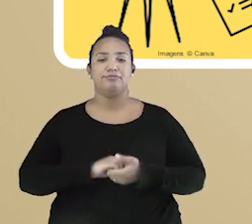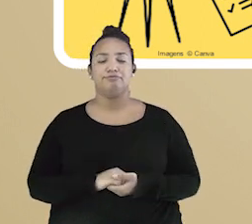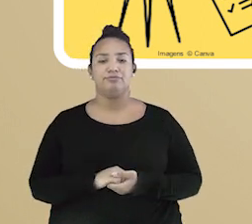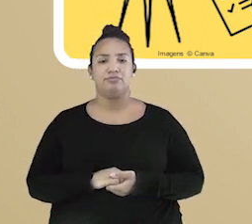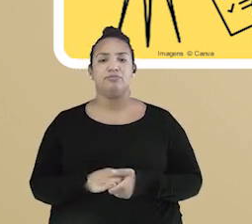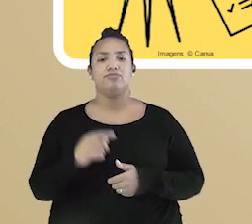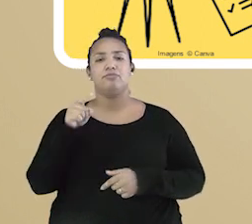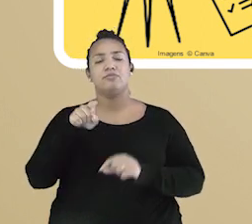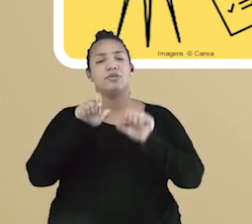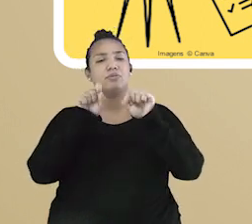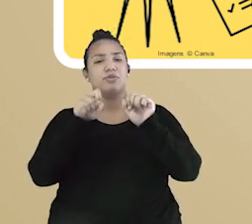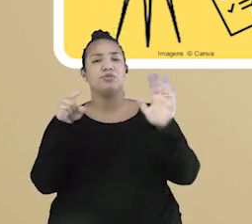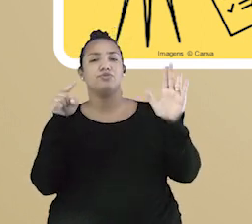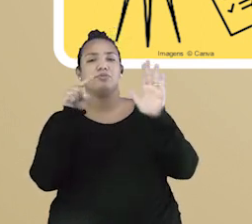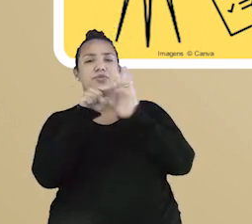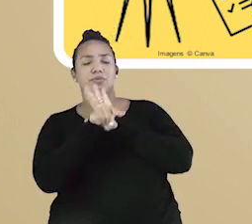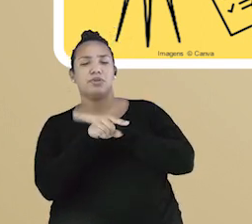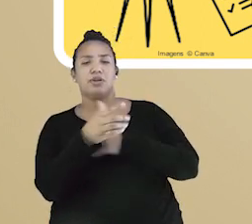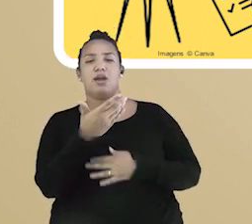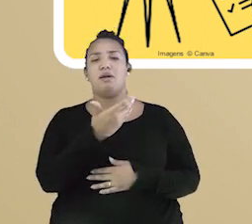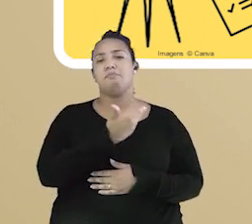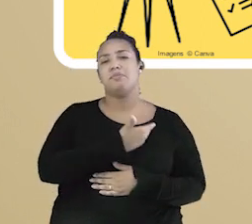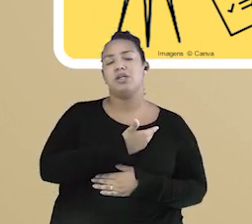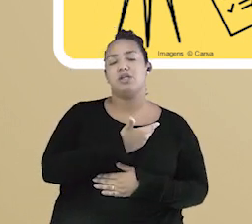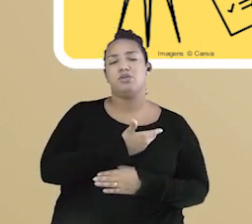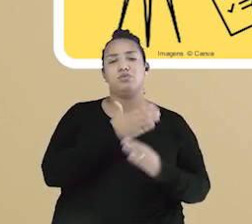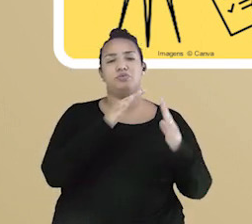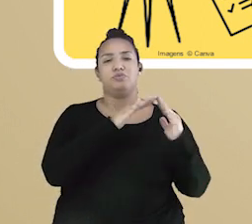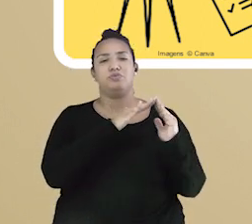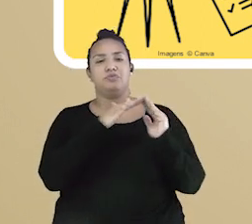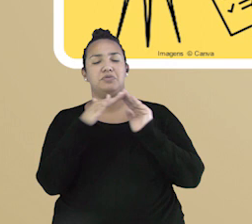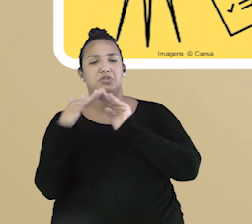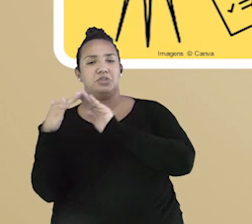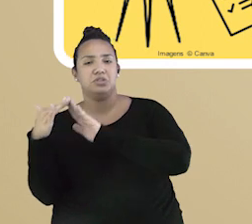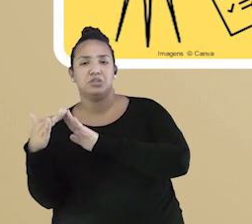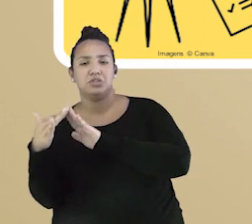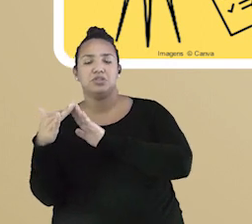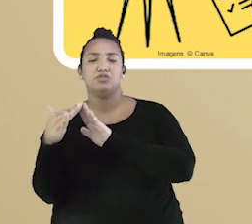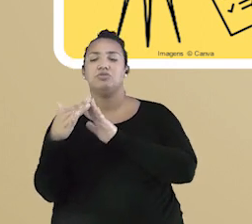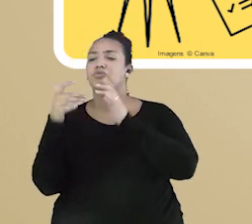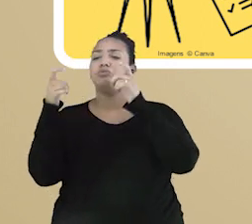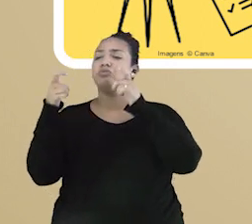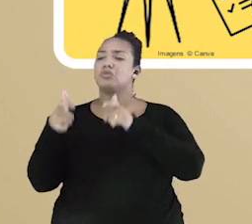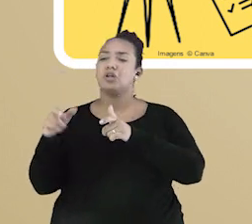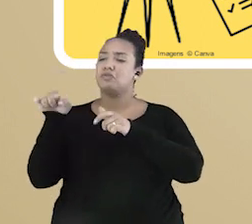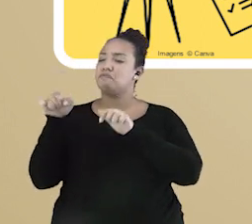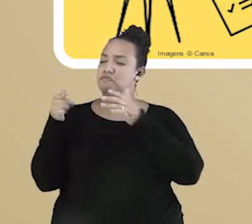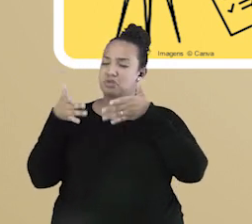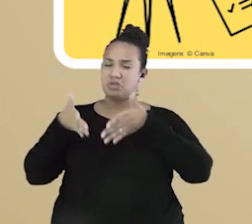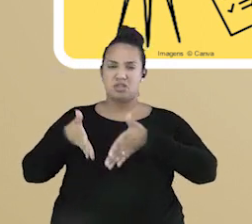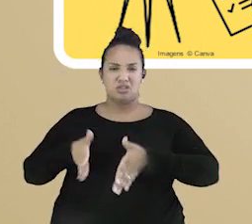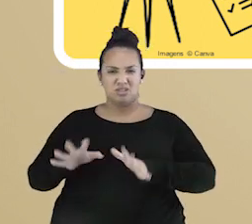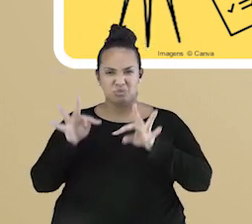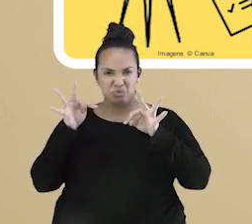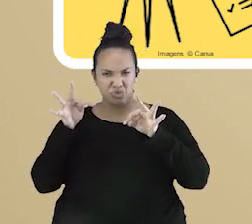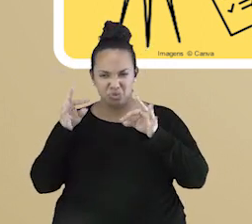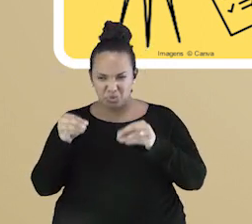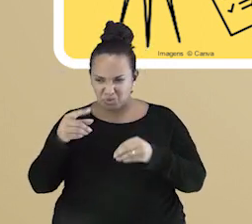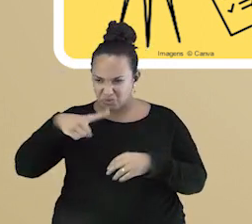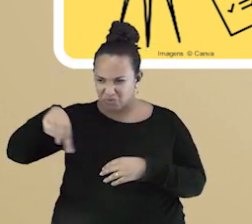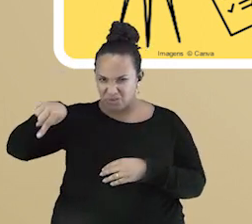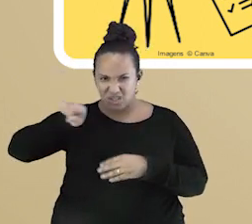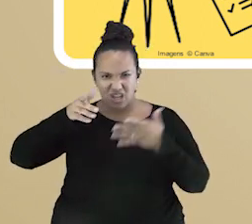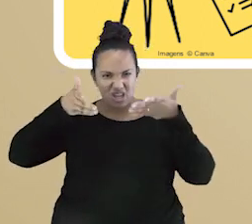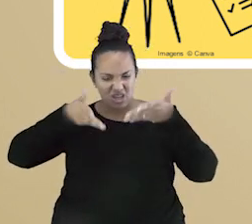você perguntar a algum colega de turma ou vizinho, amigo, de onde ele veio? Será que todos eles nasceram na cidade